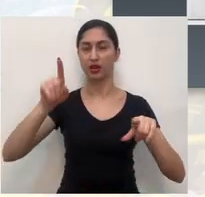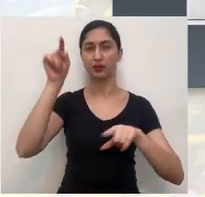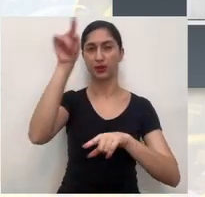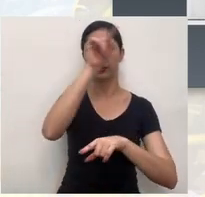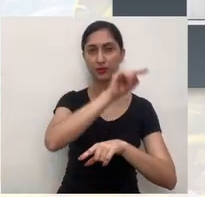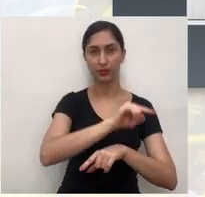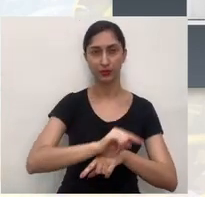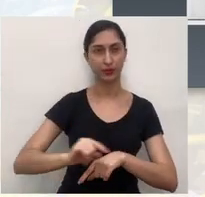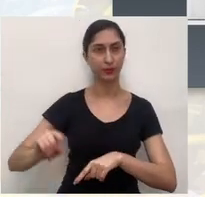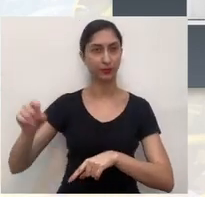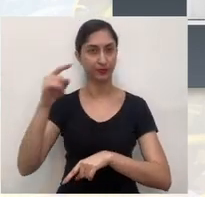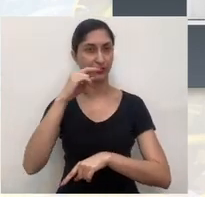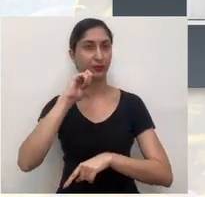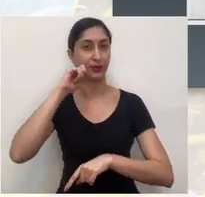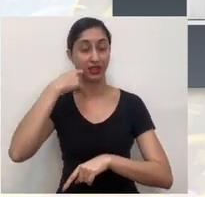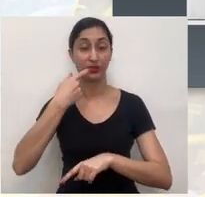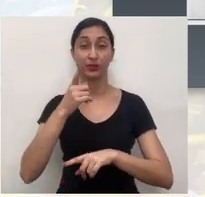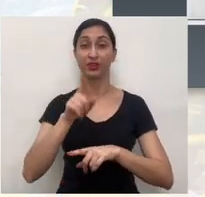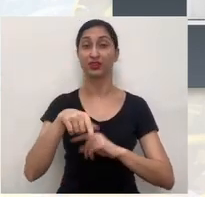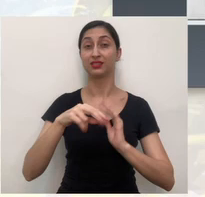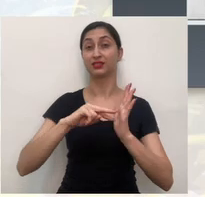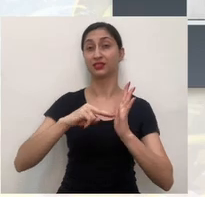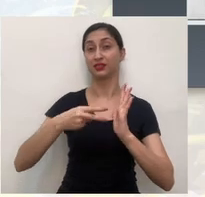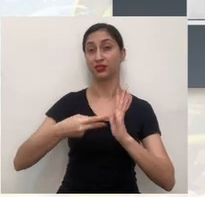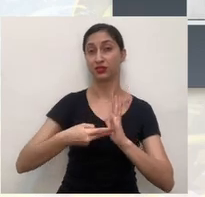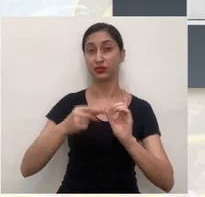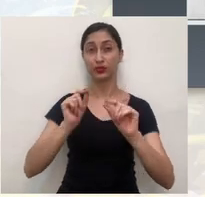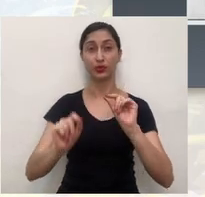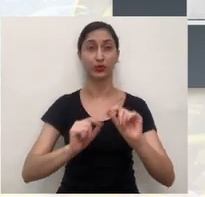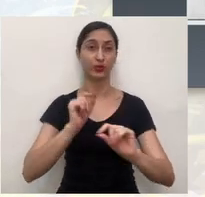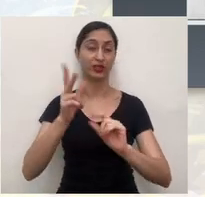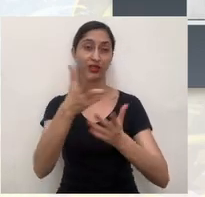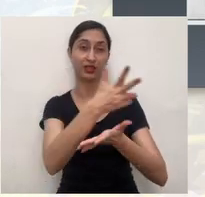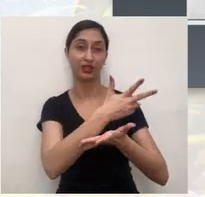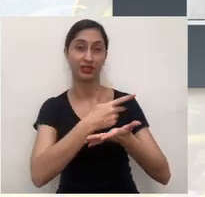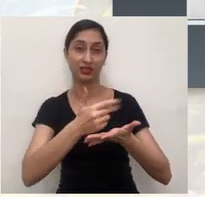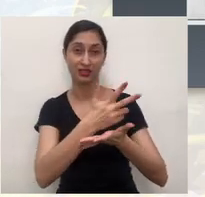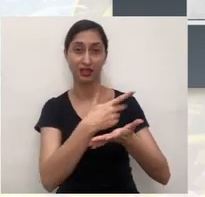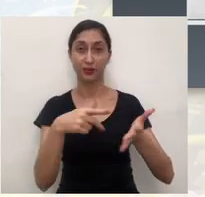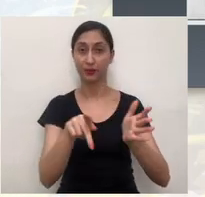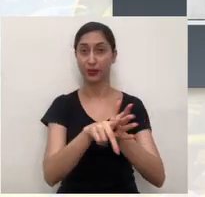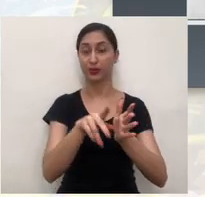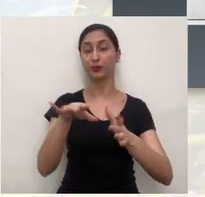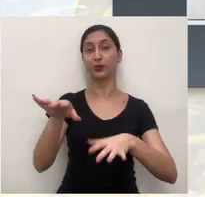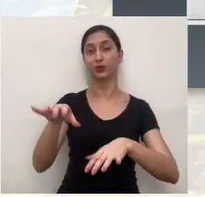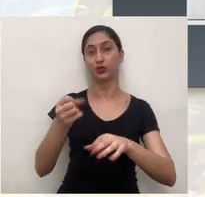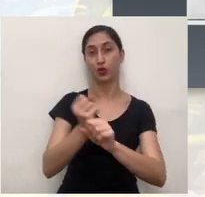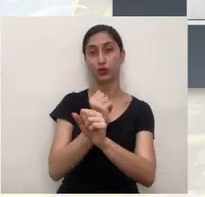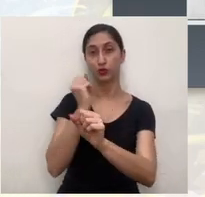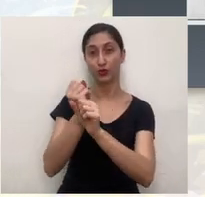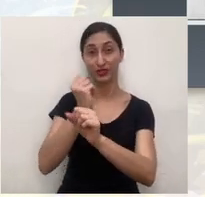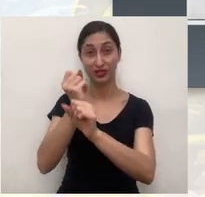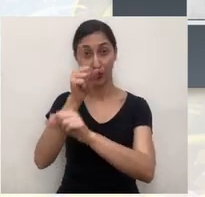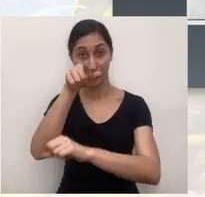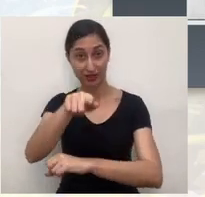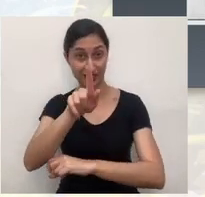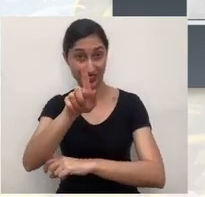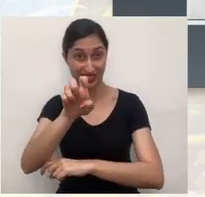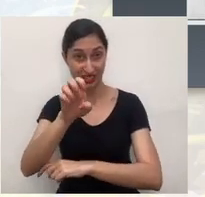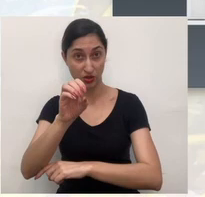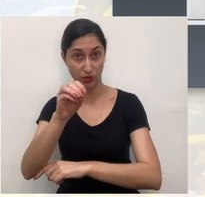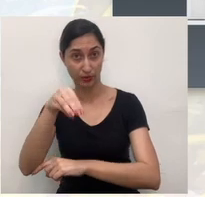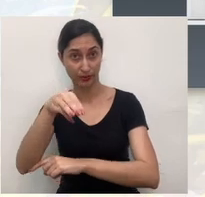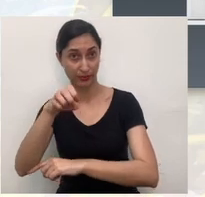que vocês estão vendo aqui, são cotas construtivas do desenho. Todo esse tipo de geometria